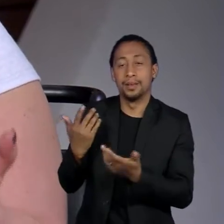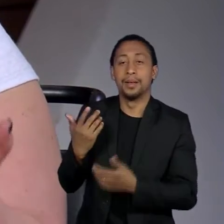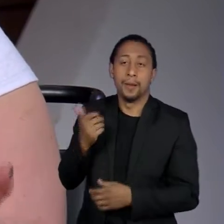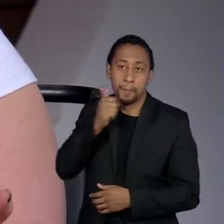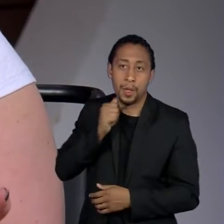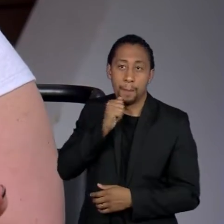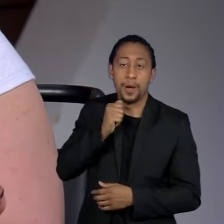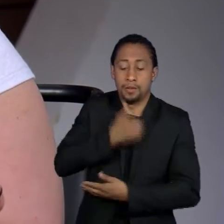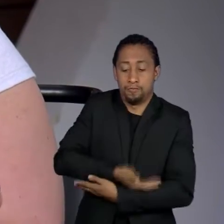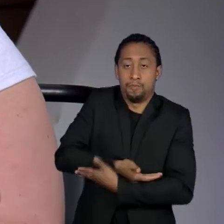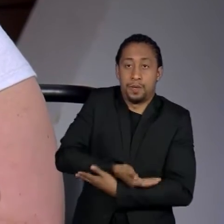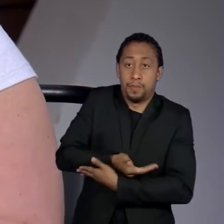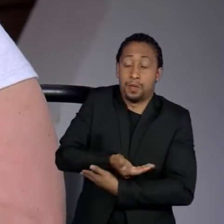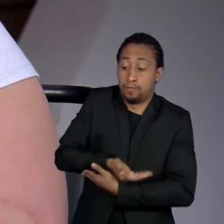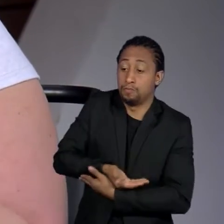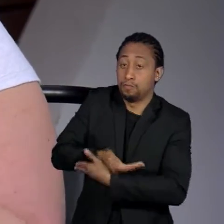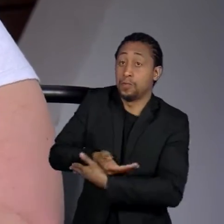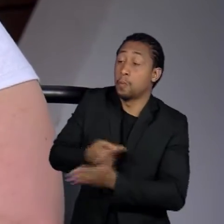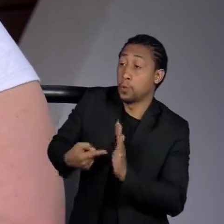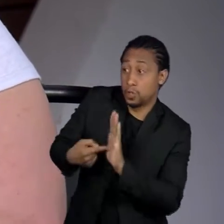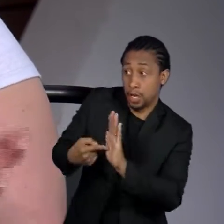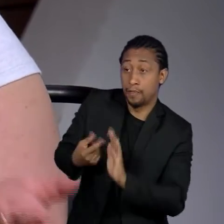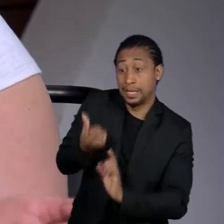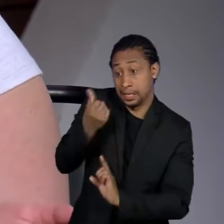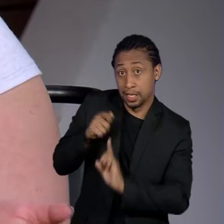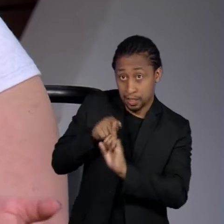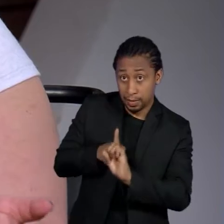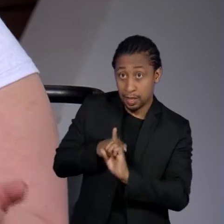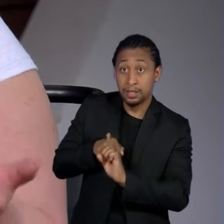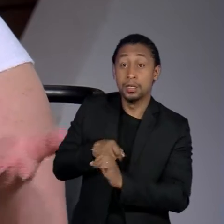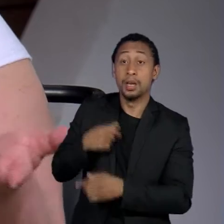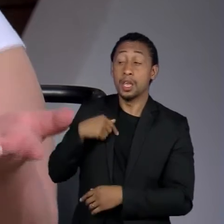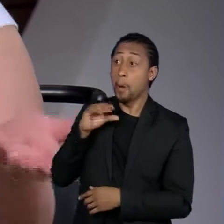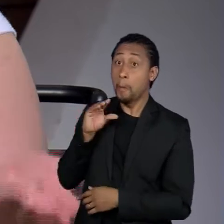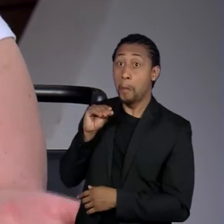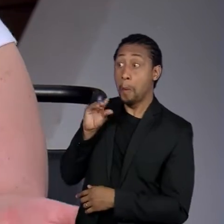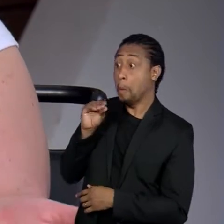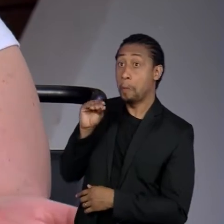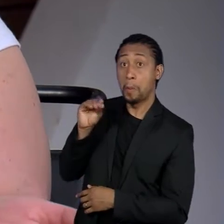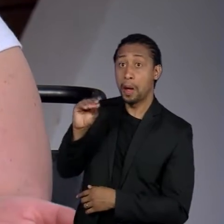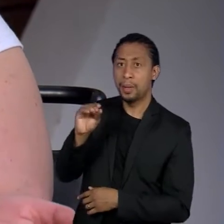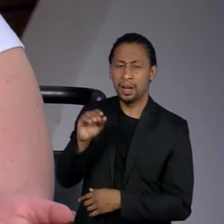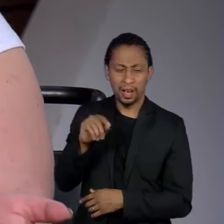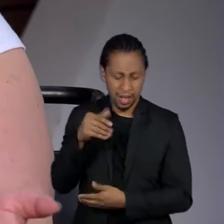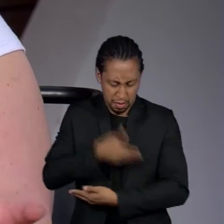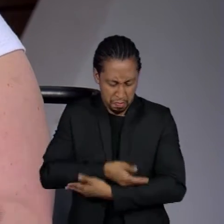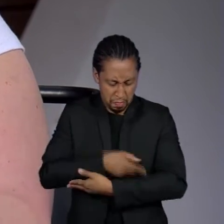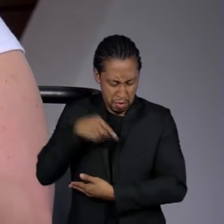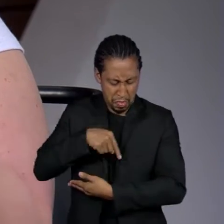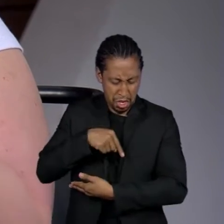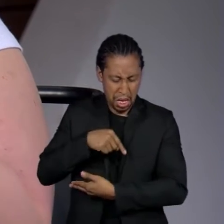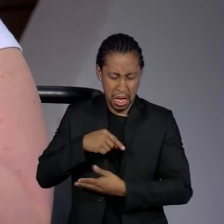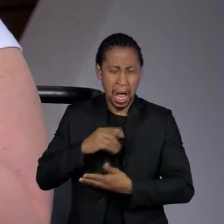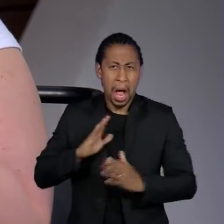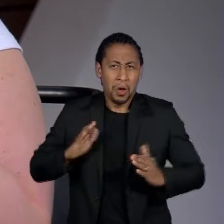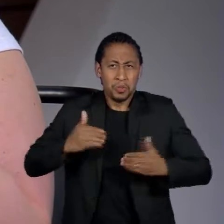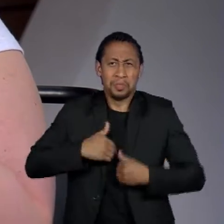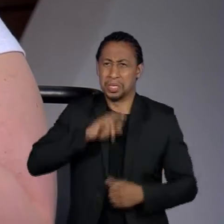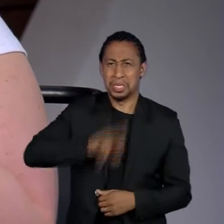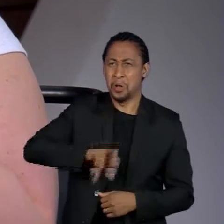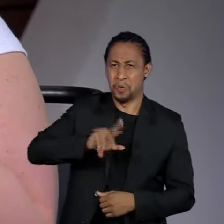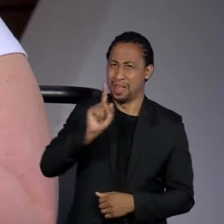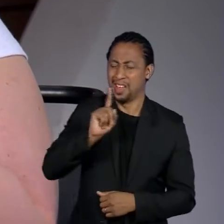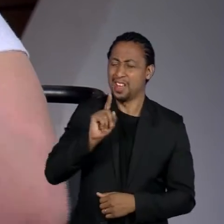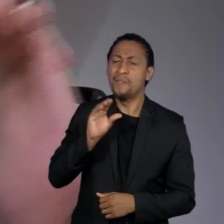que falava, nenhum médico ia falar essa criança é autista, porque essa criança fala. Então, é uma questão